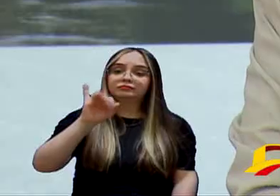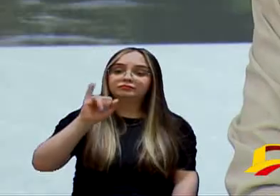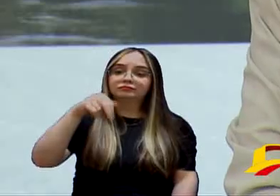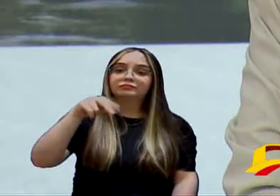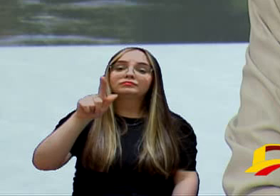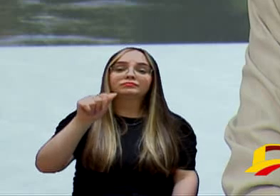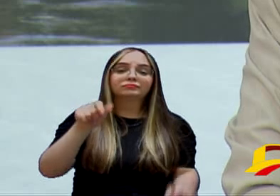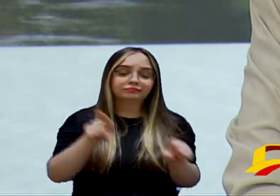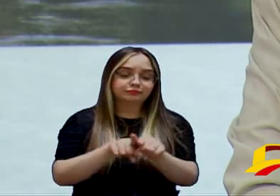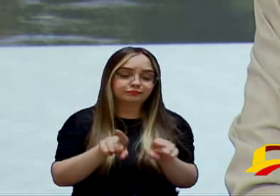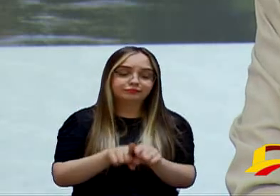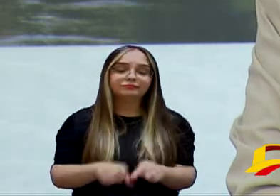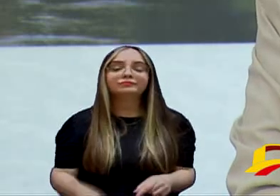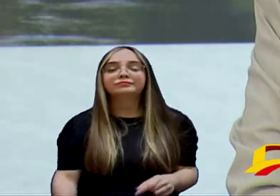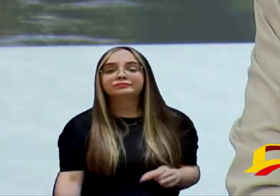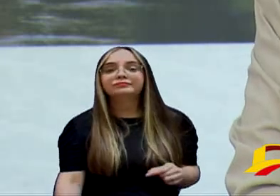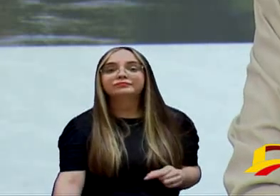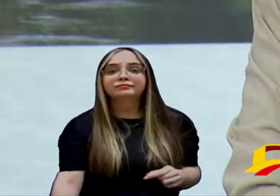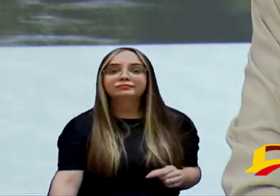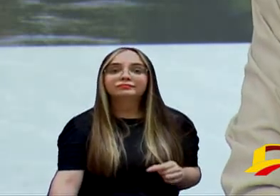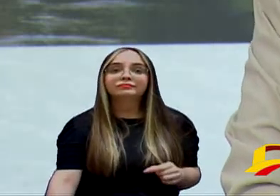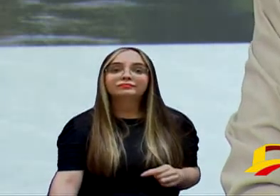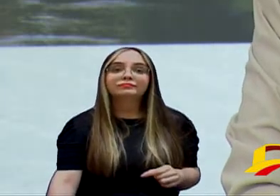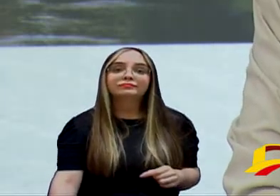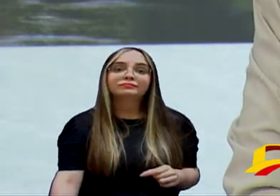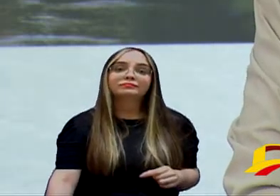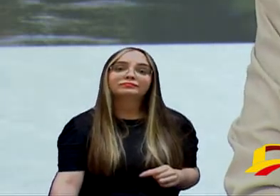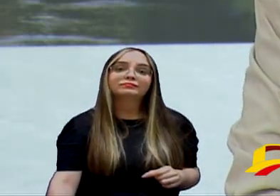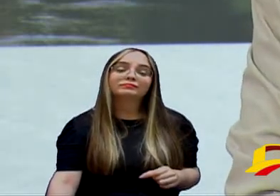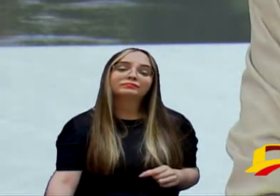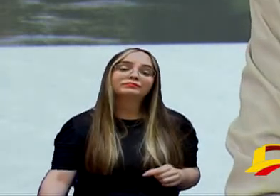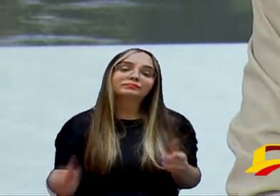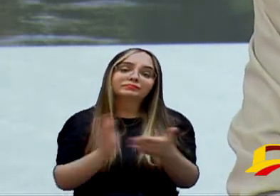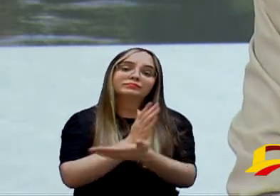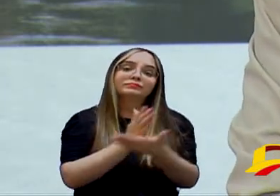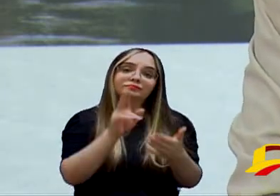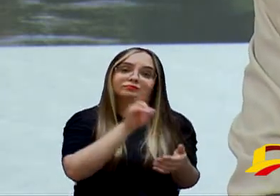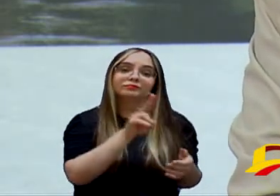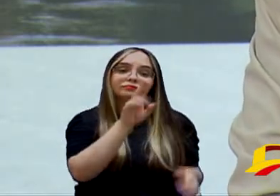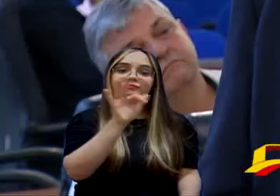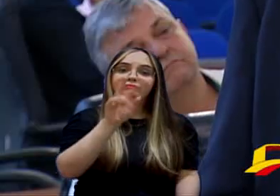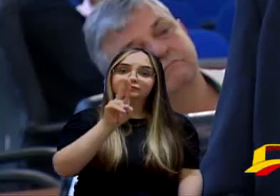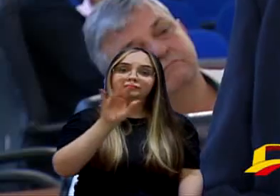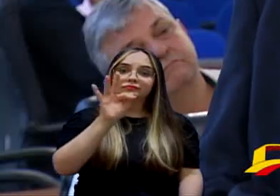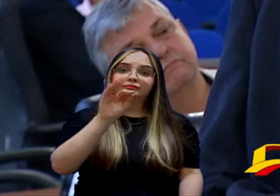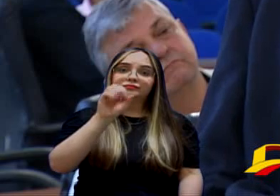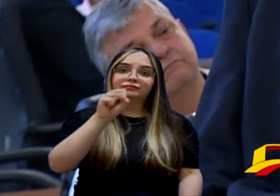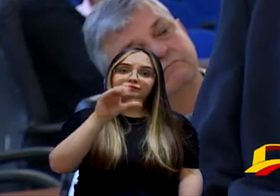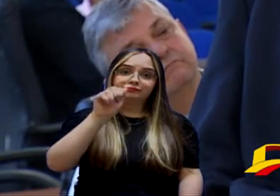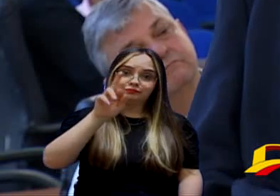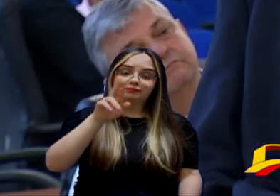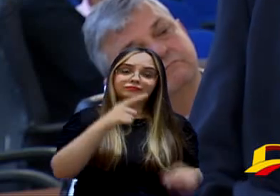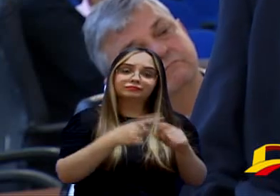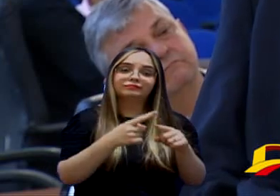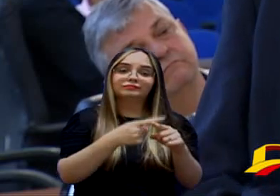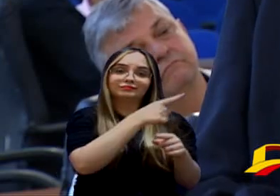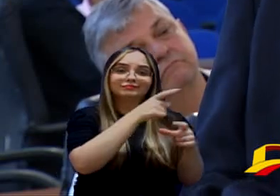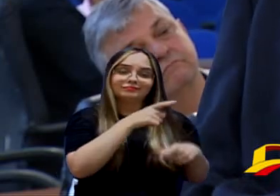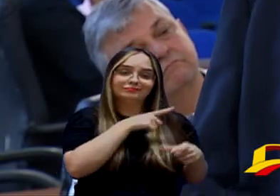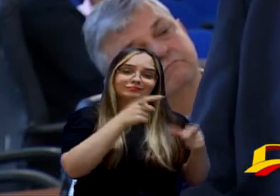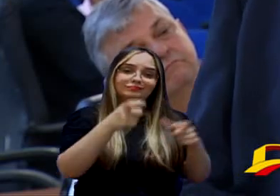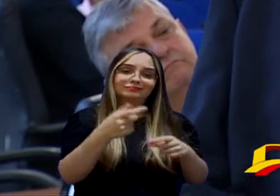inclusive utilizam a estrutura da UFSCAR do ônibus quando eu estava no no